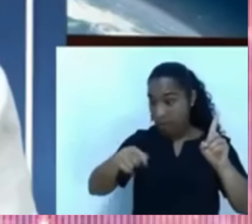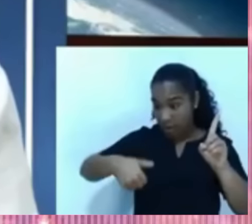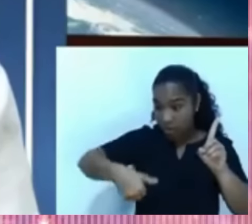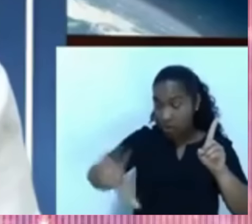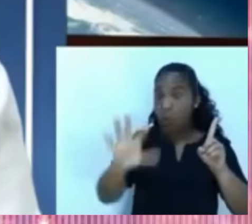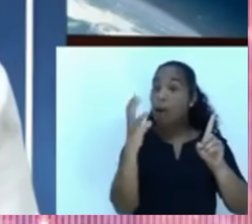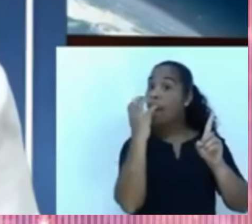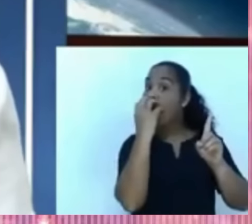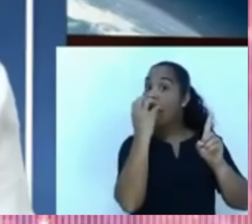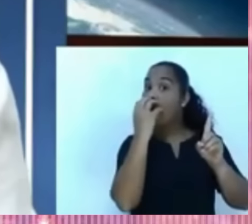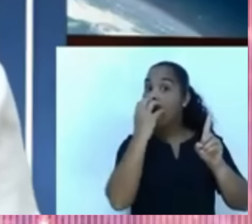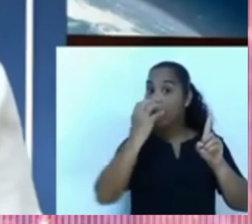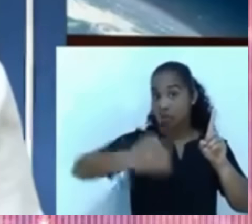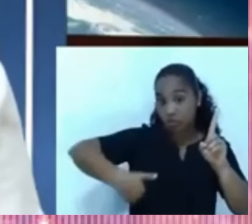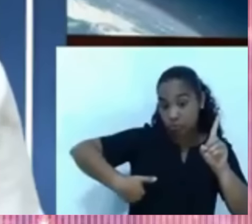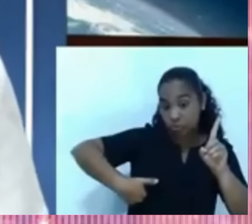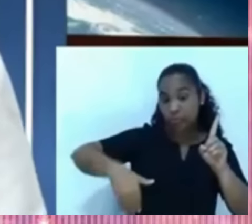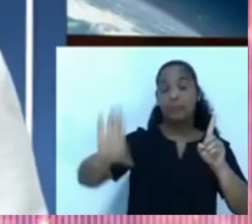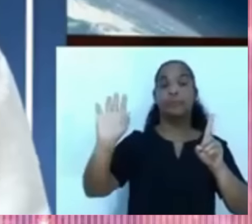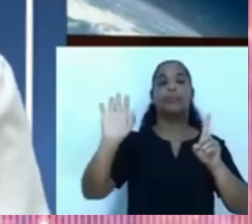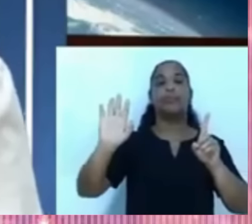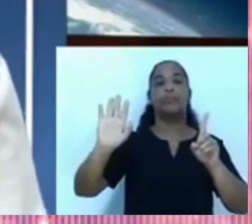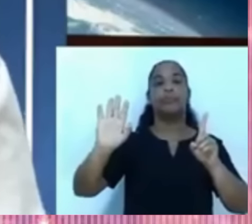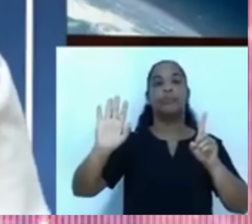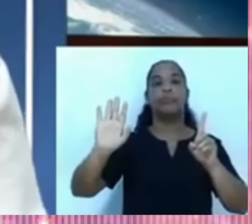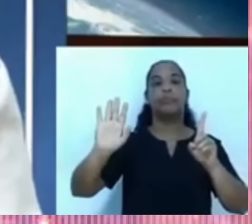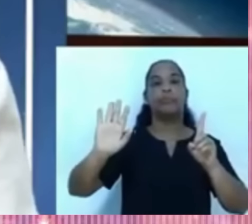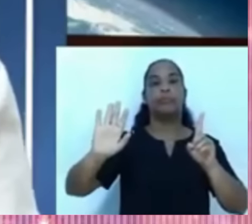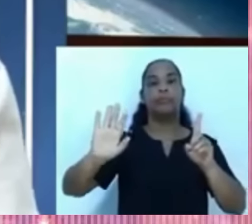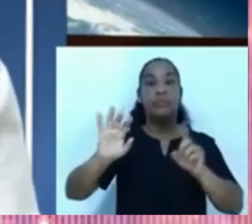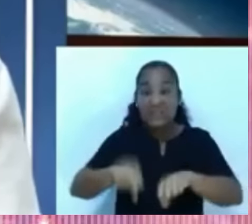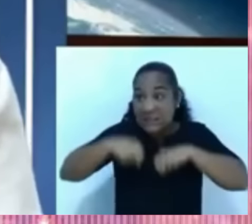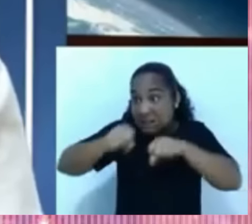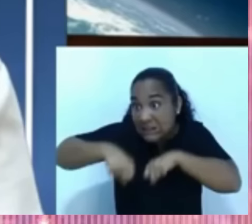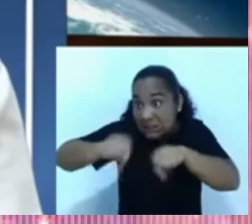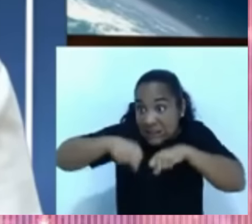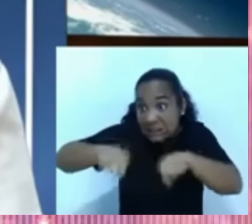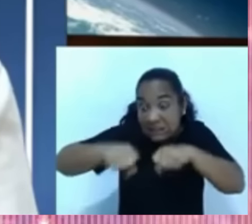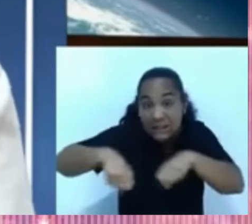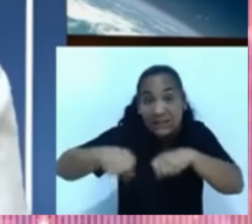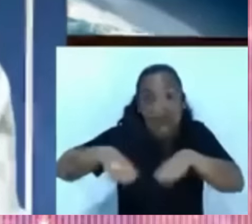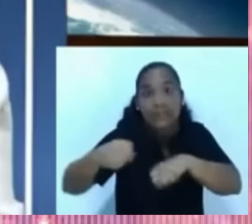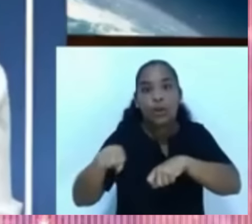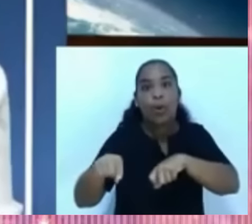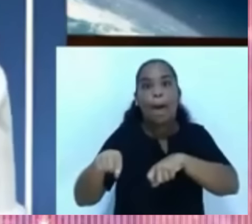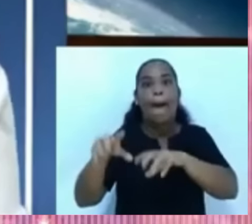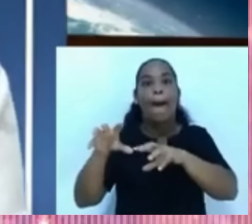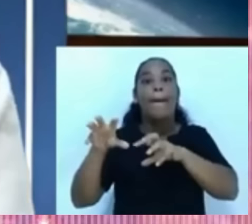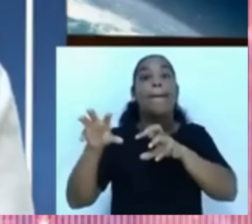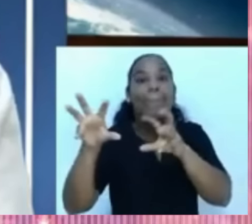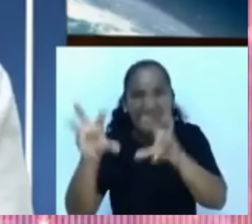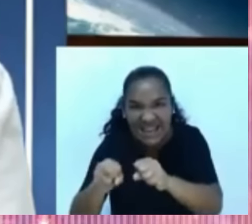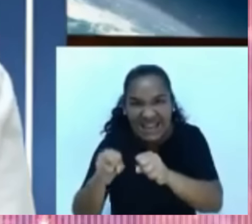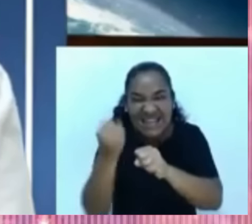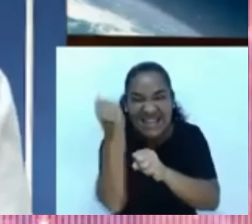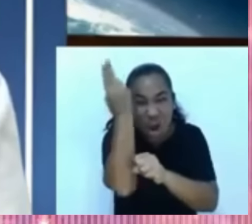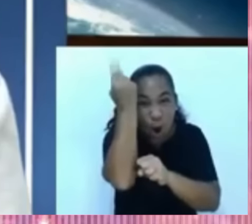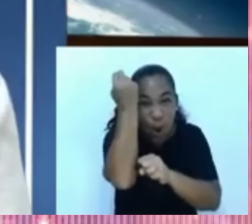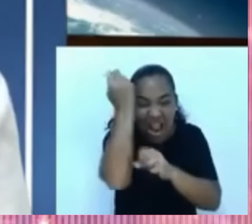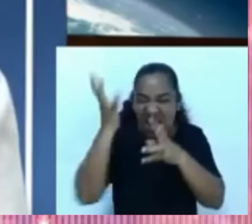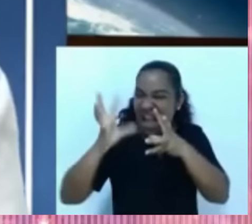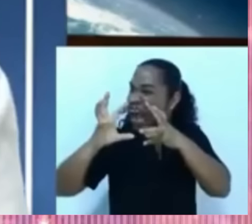cães o mastim ao ver se livre correu na direção do coelho e estraçalhou